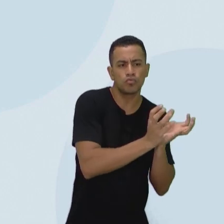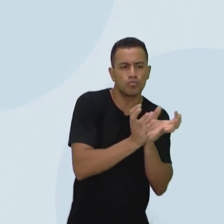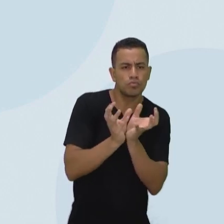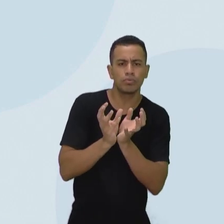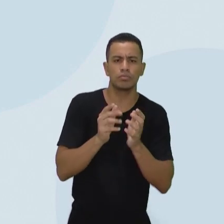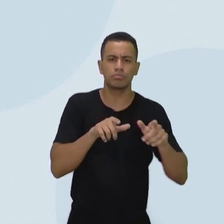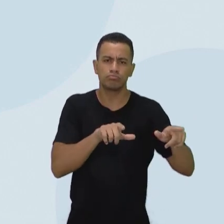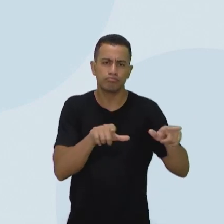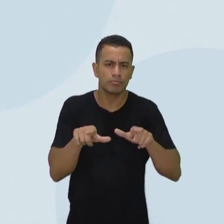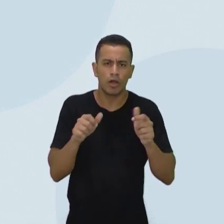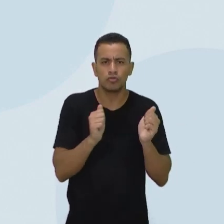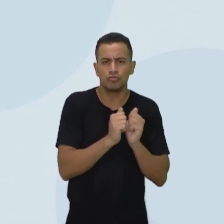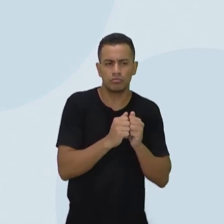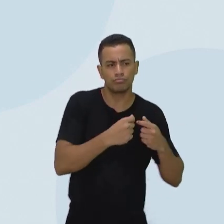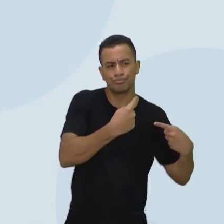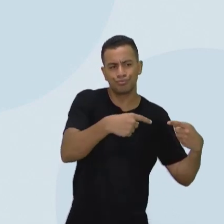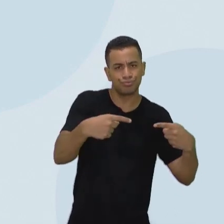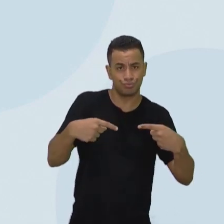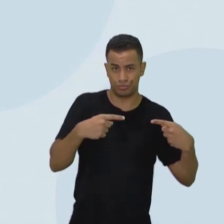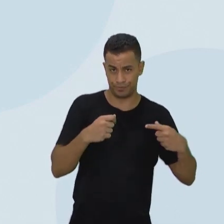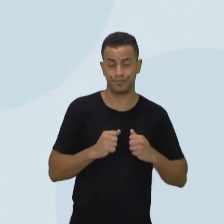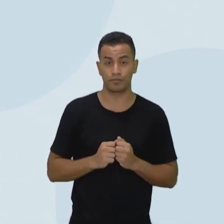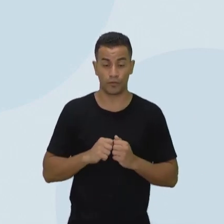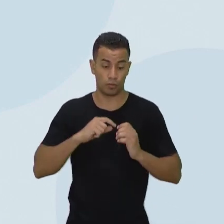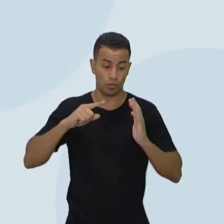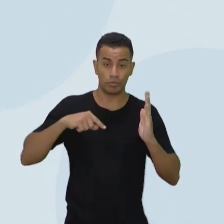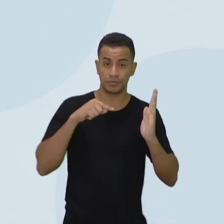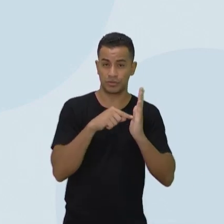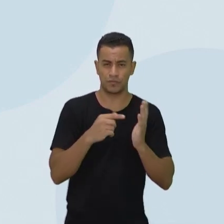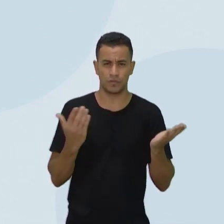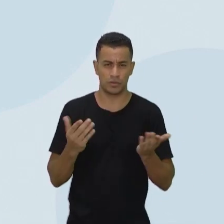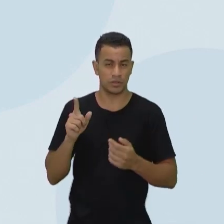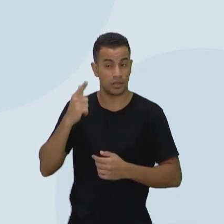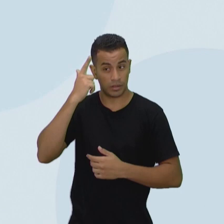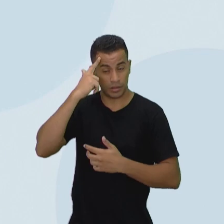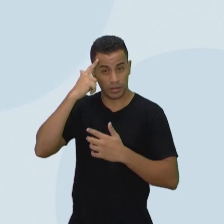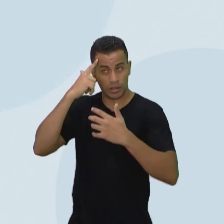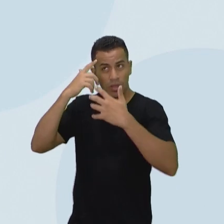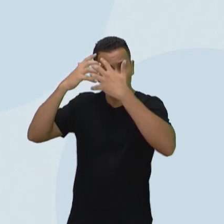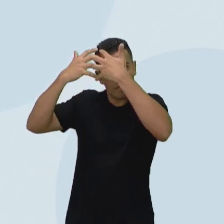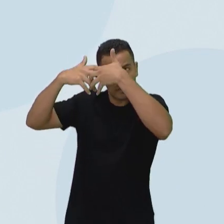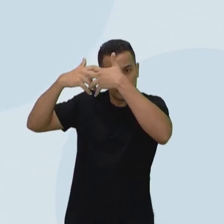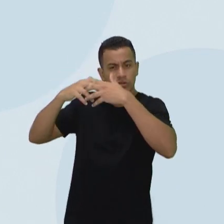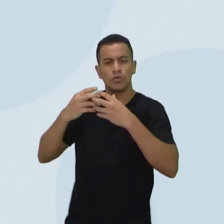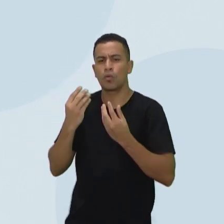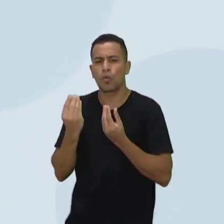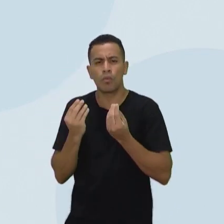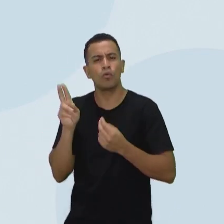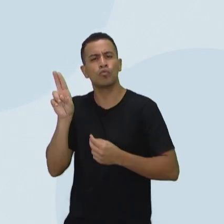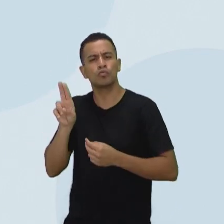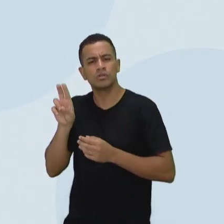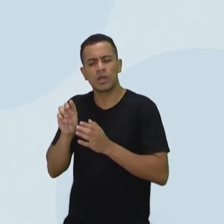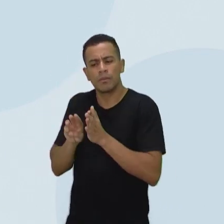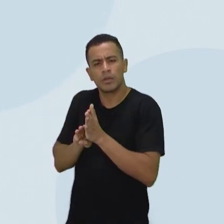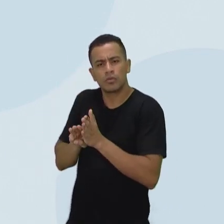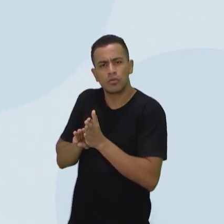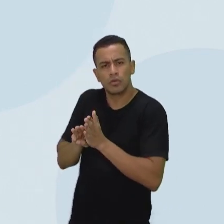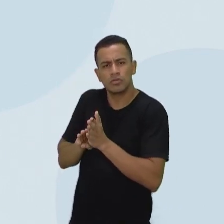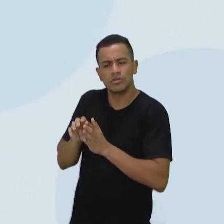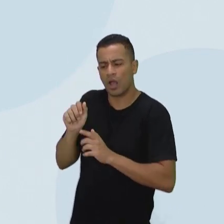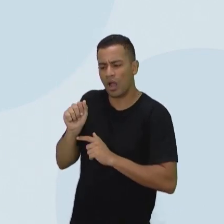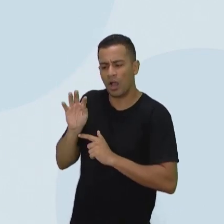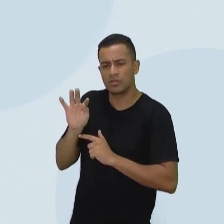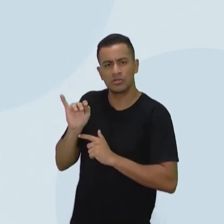objetivos hoje são refletir sobre a utilização das metodologias ativas nas atividades da Unidade Curricular